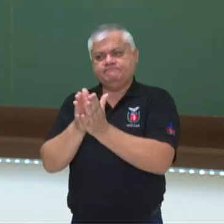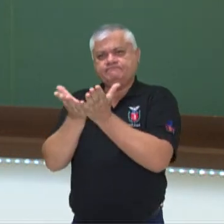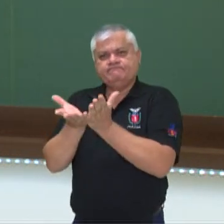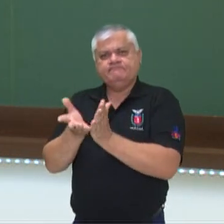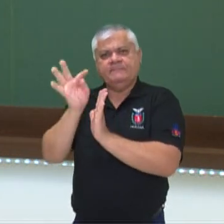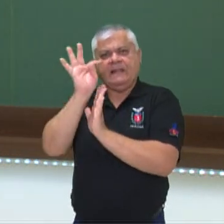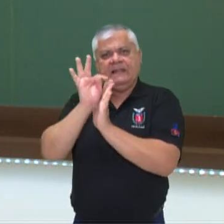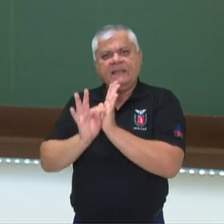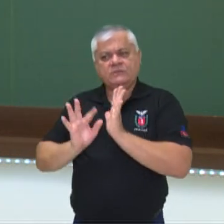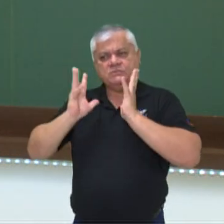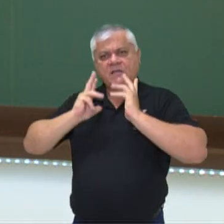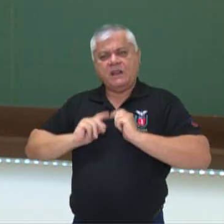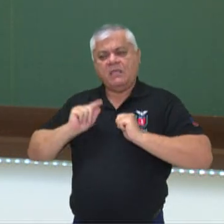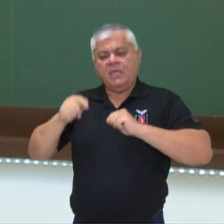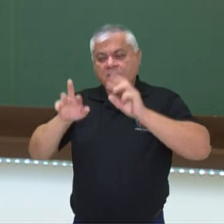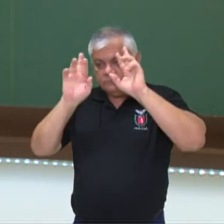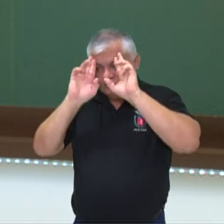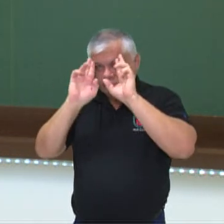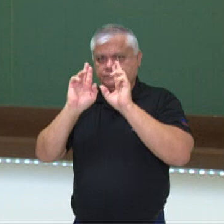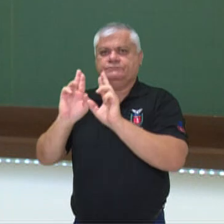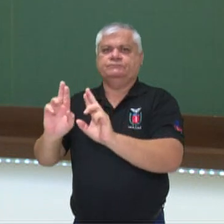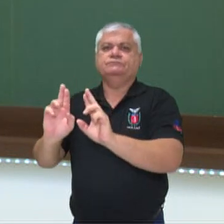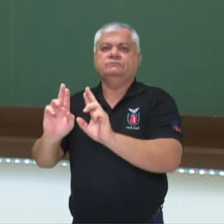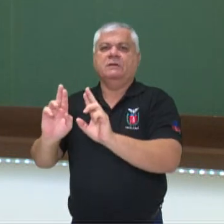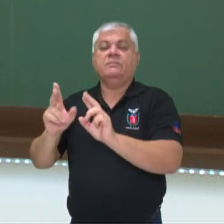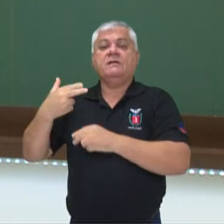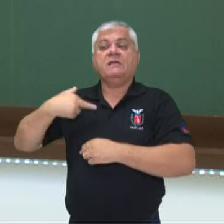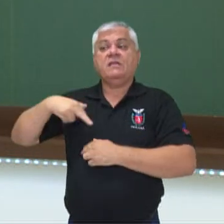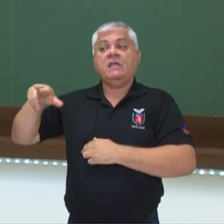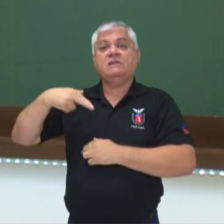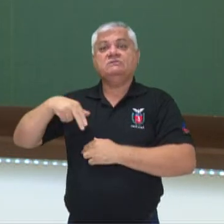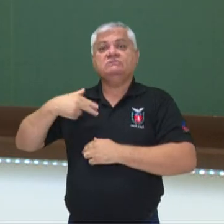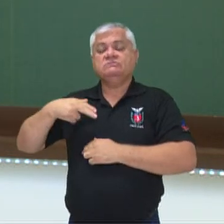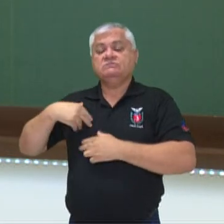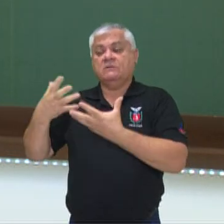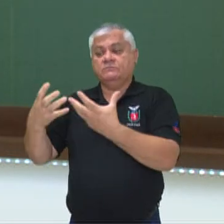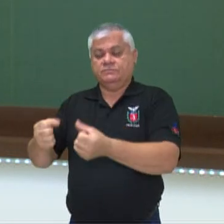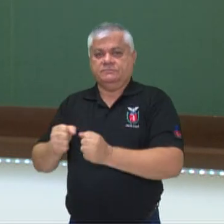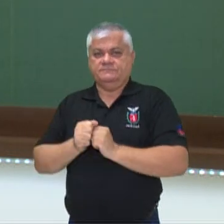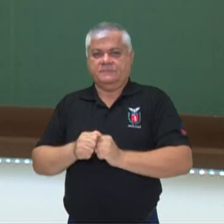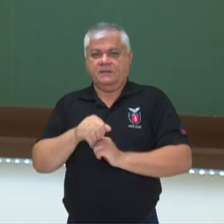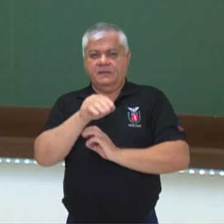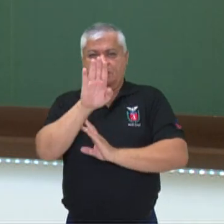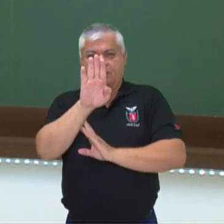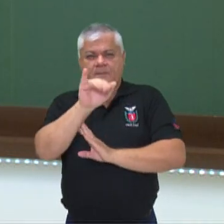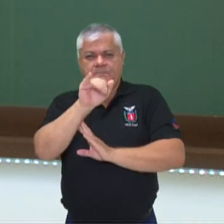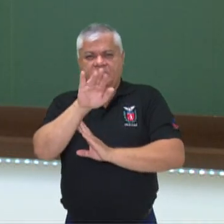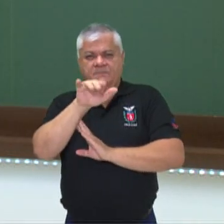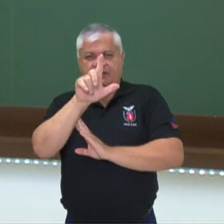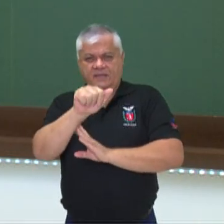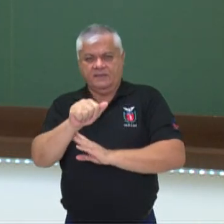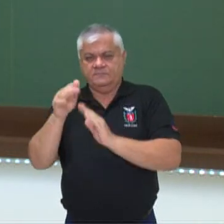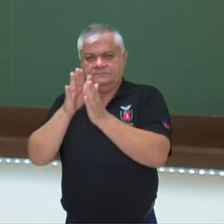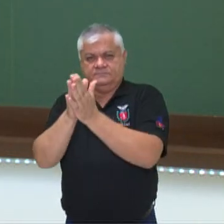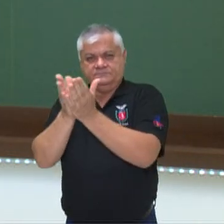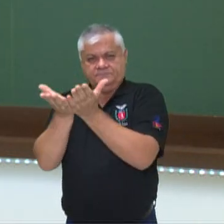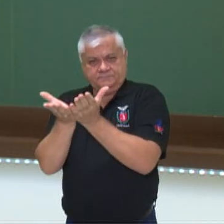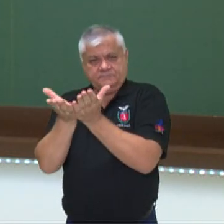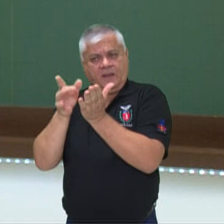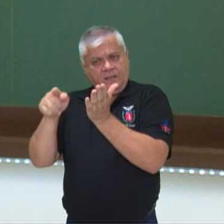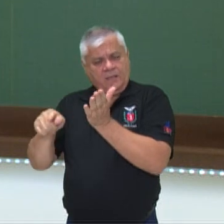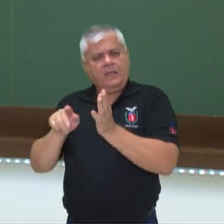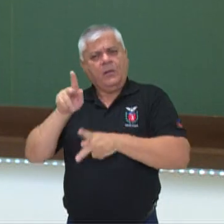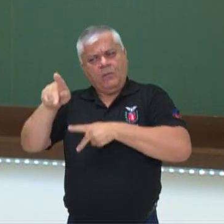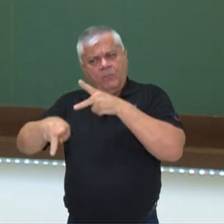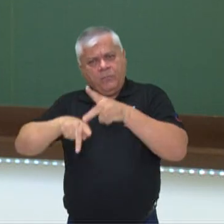é respeitado por determinada religião. Por exemplo, a Bíblia. Para muitos povos, e mesmo para quem mora no Brasil e não